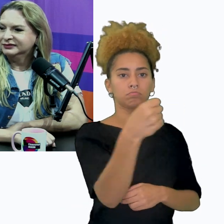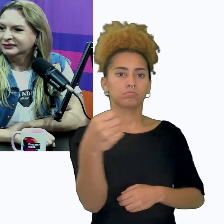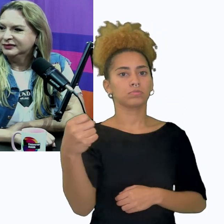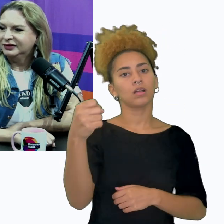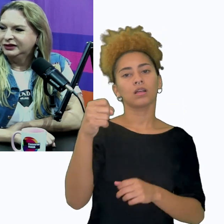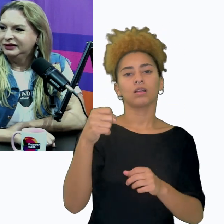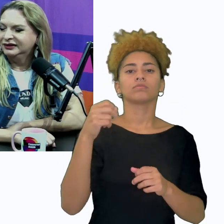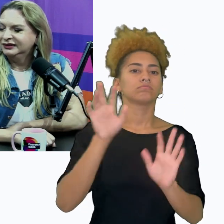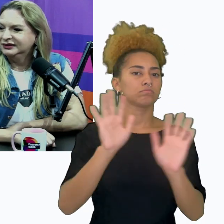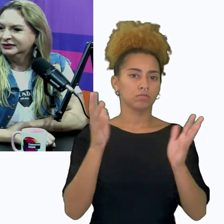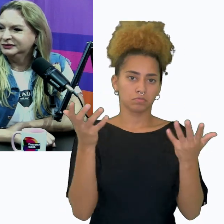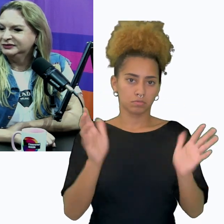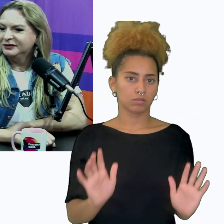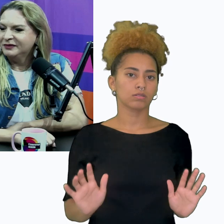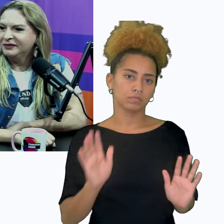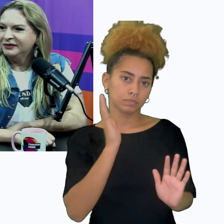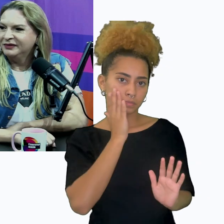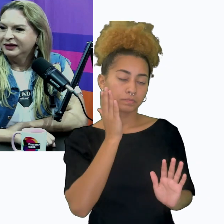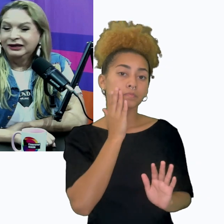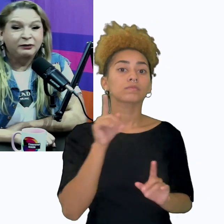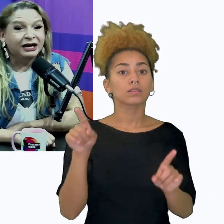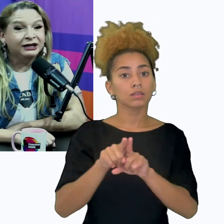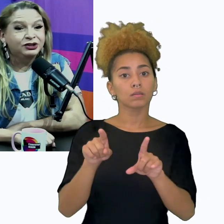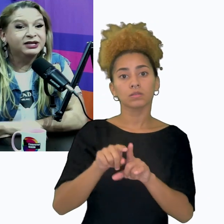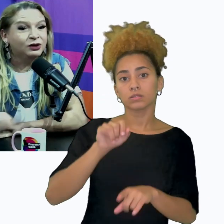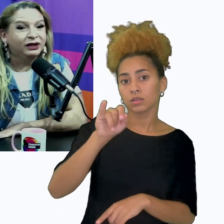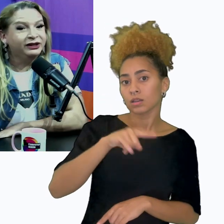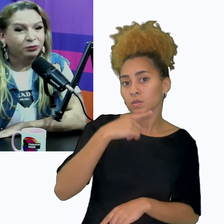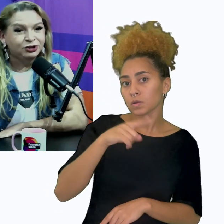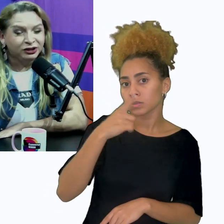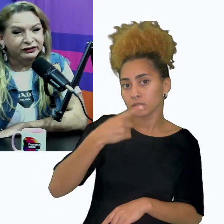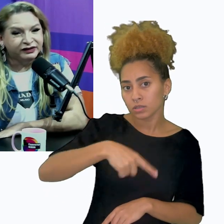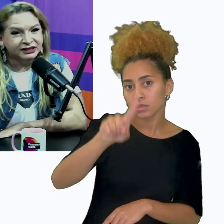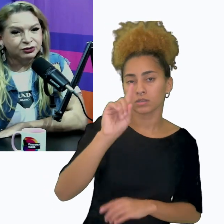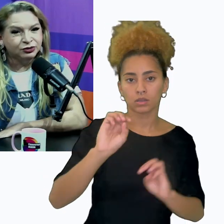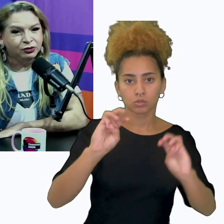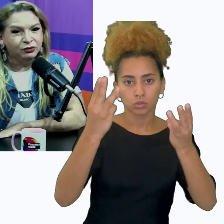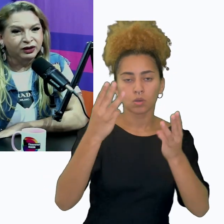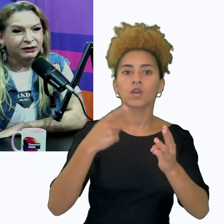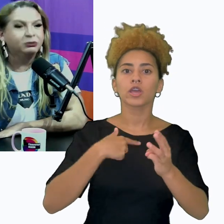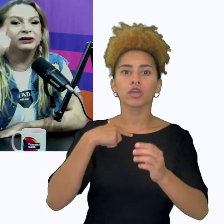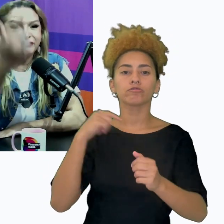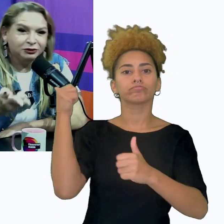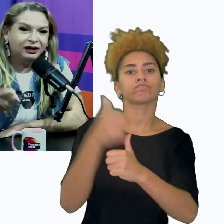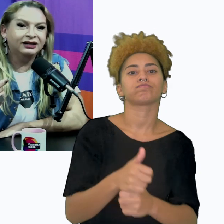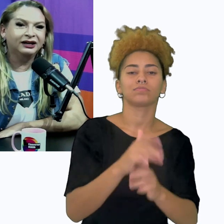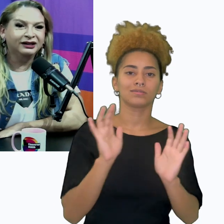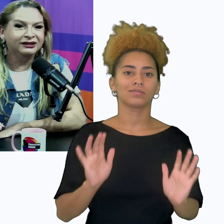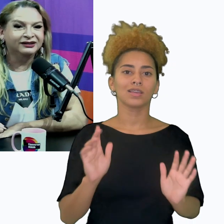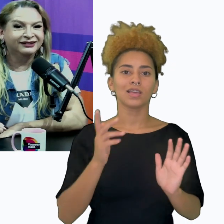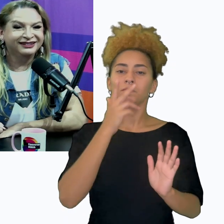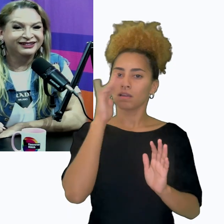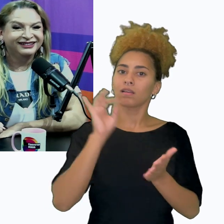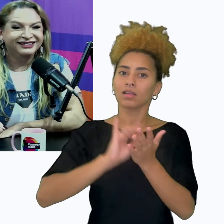microfone para ninguém. Sim. É tanto que você vai pegar, eu... Não, né? e para além disso, é quando ela não podia ir fazer o show. Era, eu Ela dava botava no oportunidade, lugar